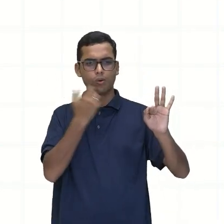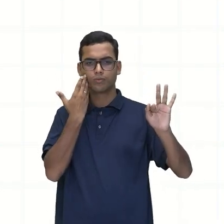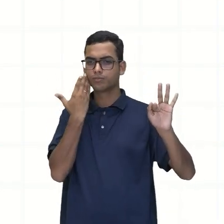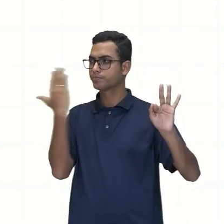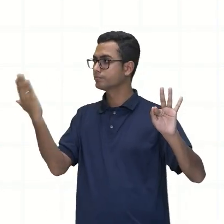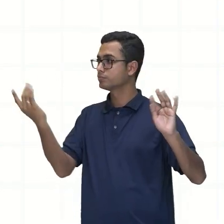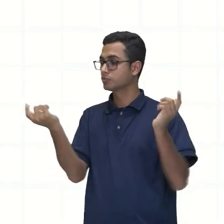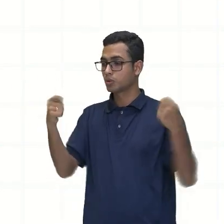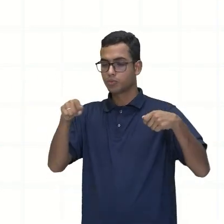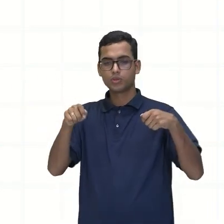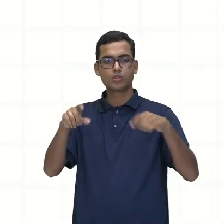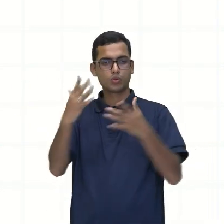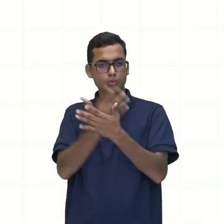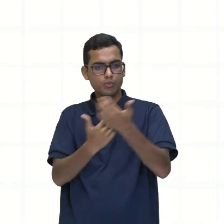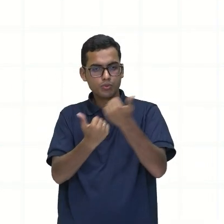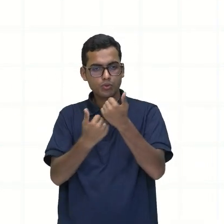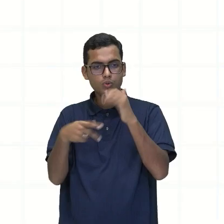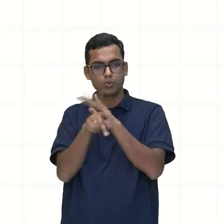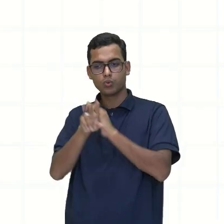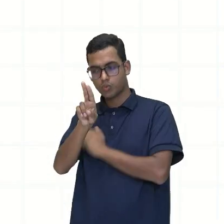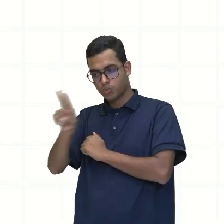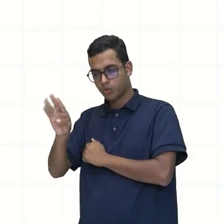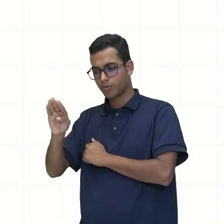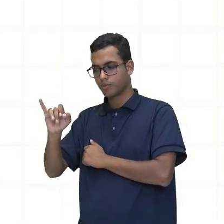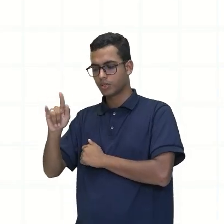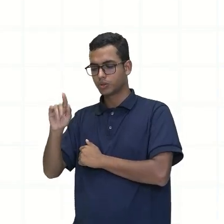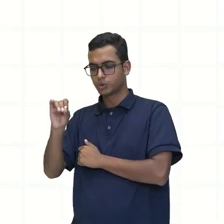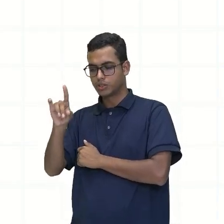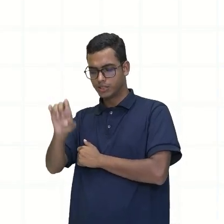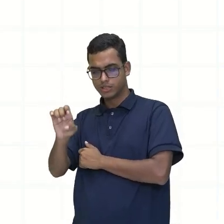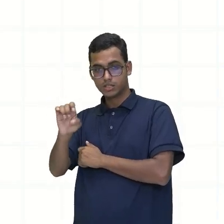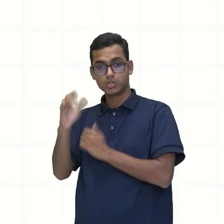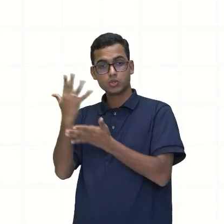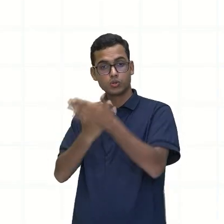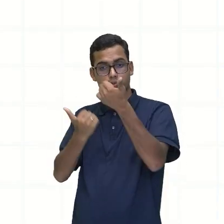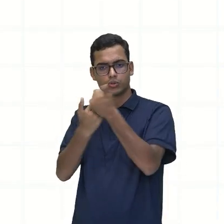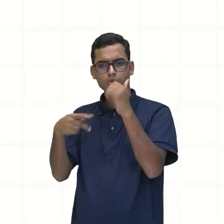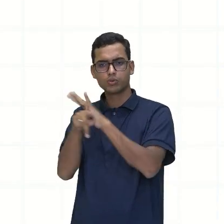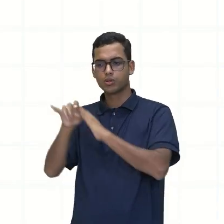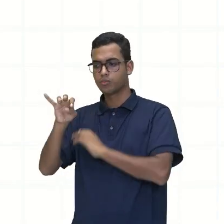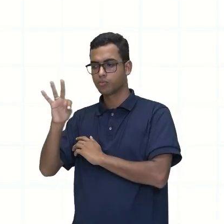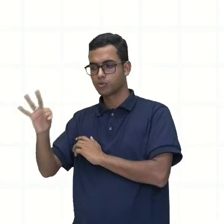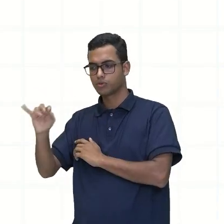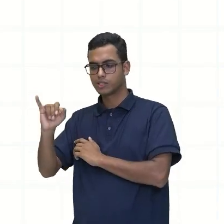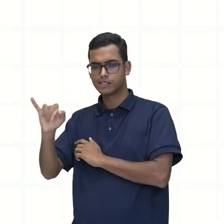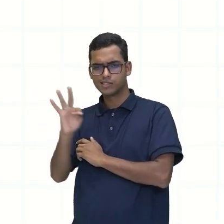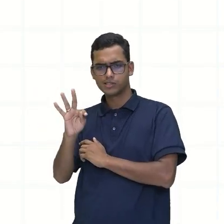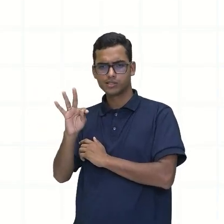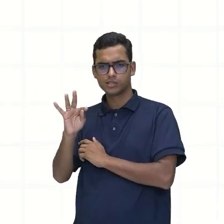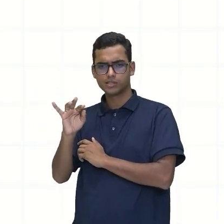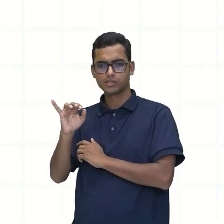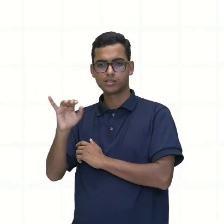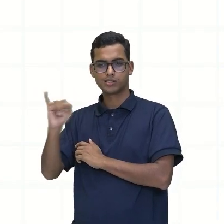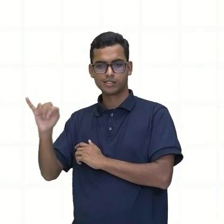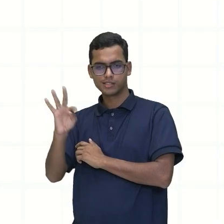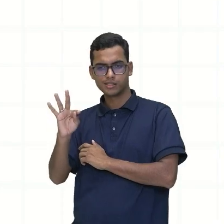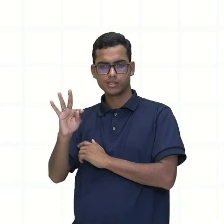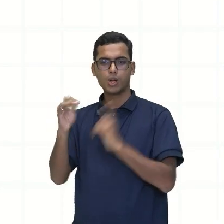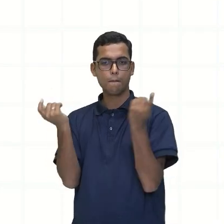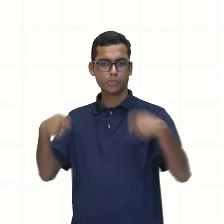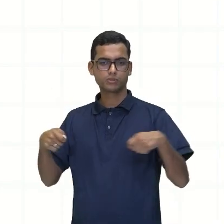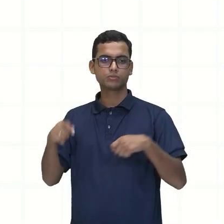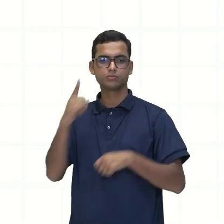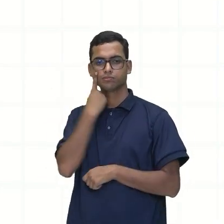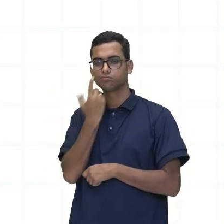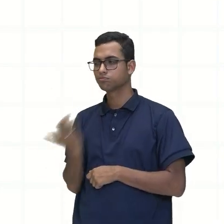pronome it, tá? Por que eu vou substituir por it? Porque it é usado para o que não é